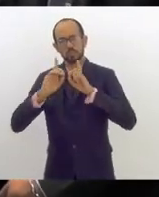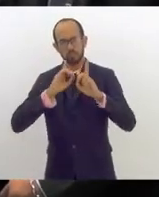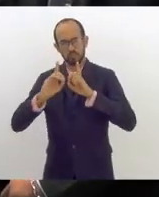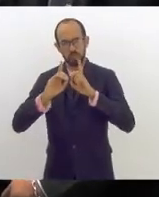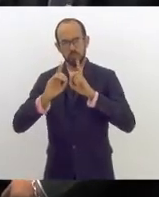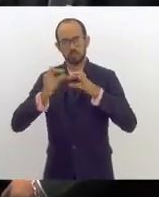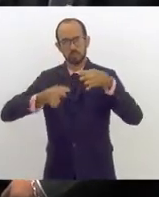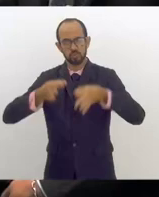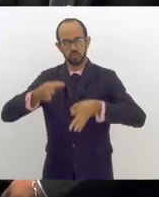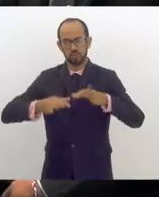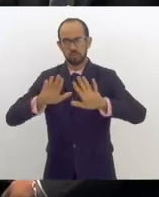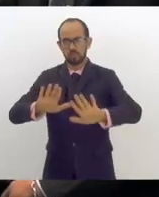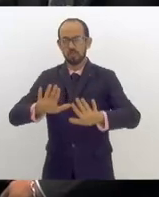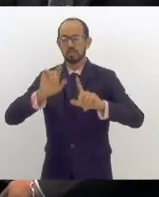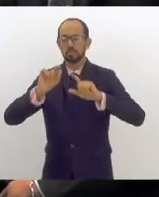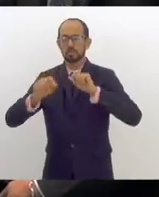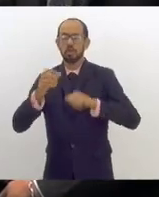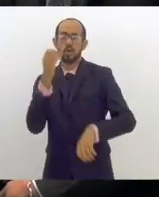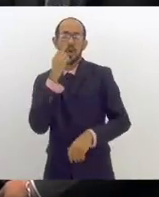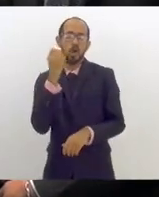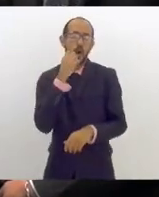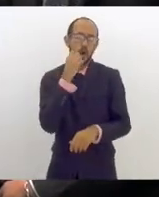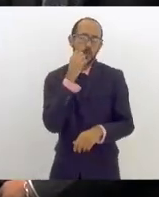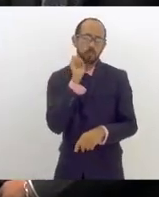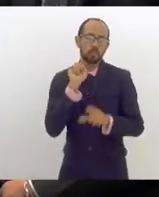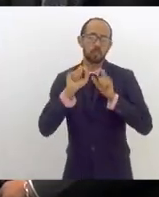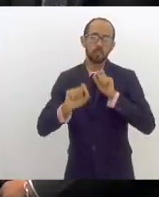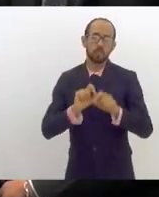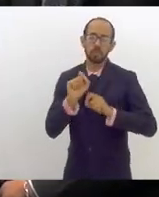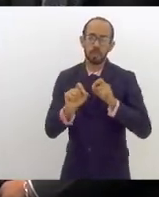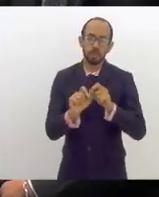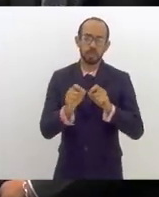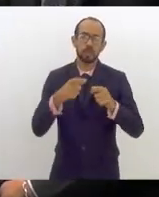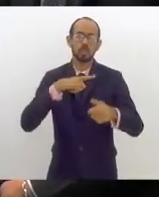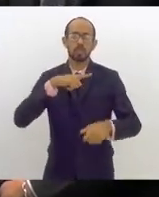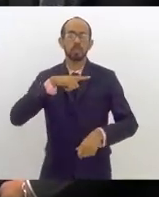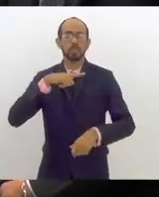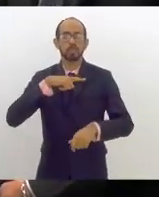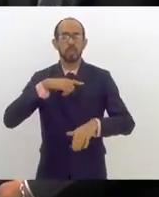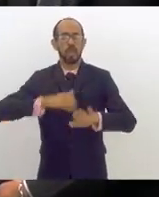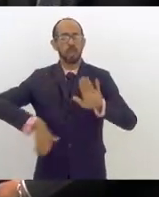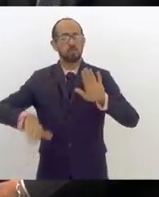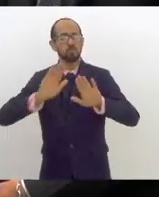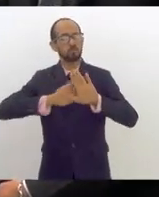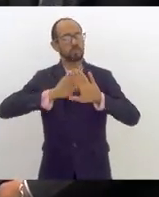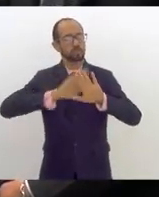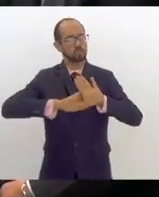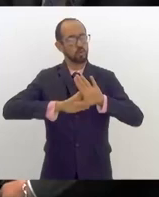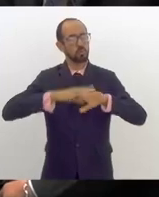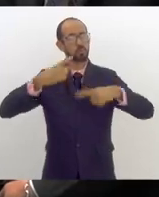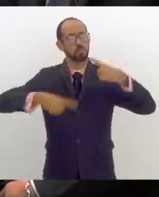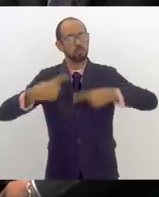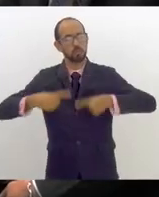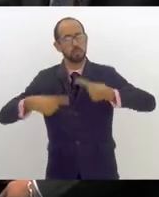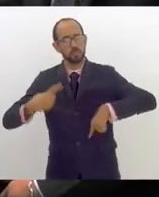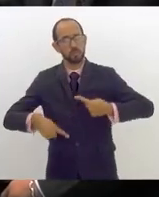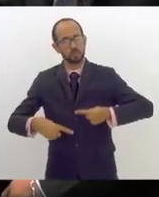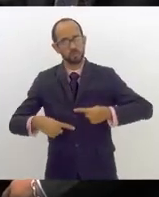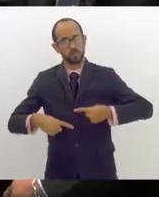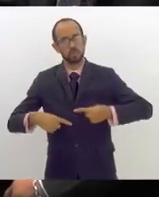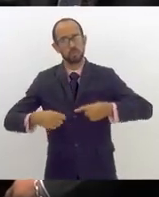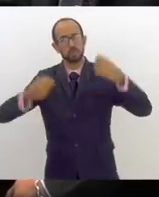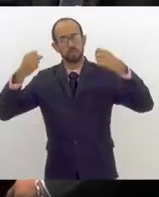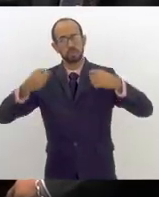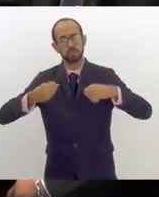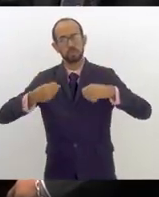mas é óbvio e não tem tolo que há todo um pano de fundo político em cima dessa medida de pautar amanhã